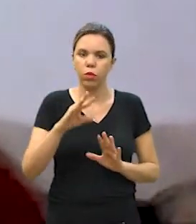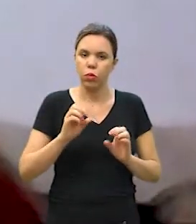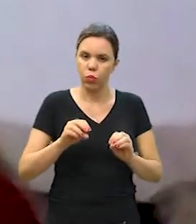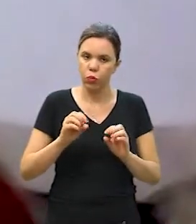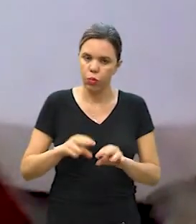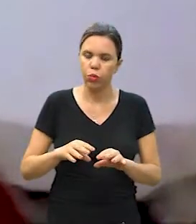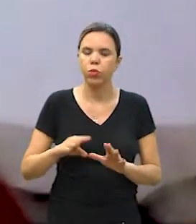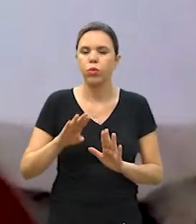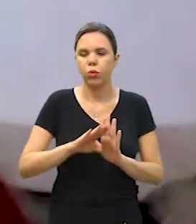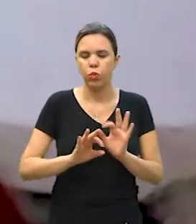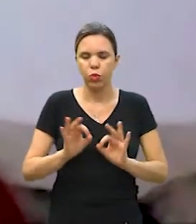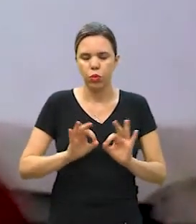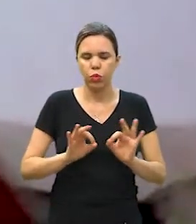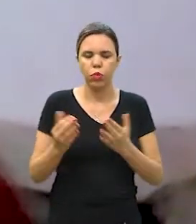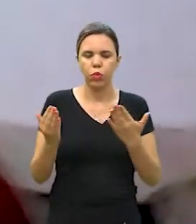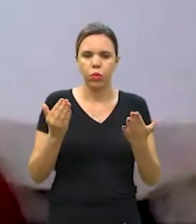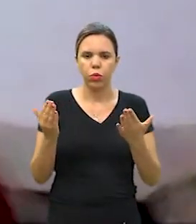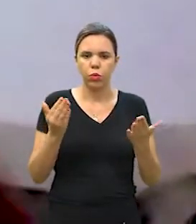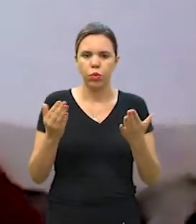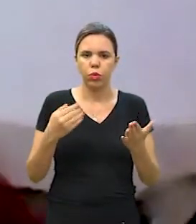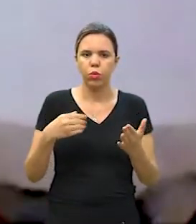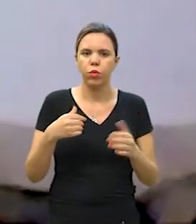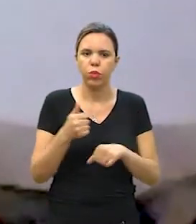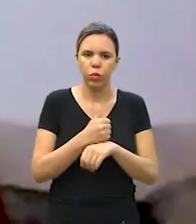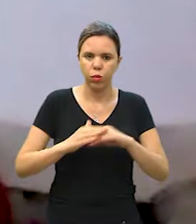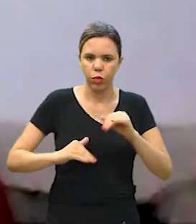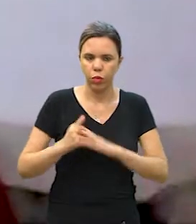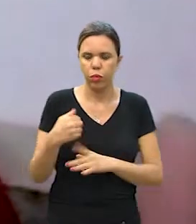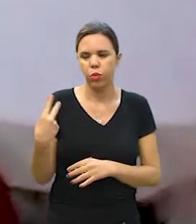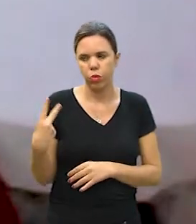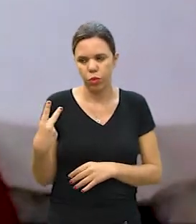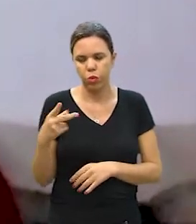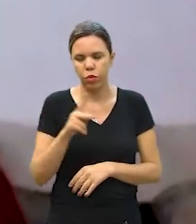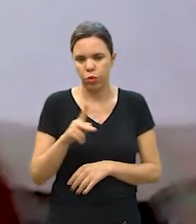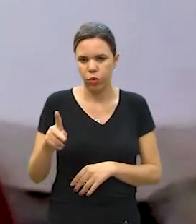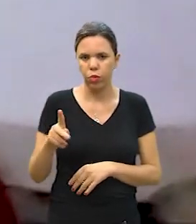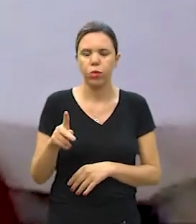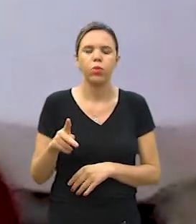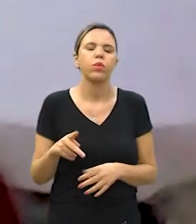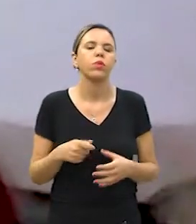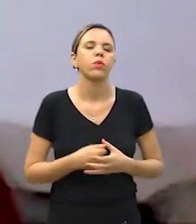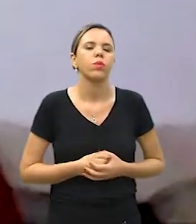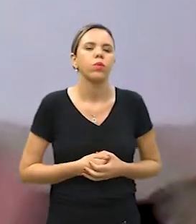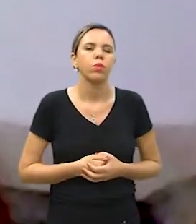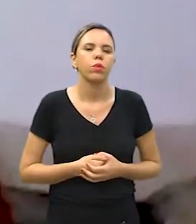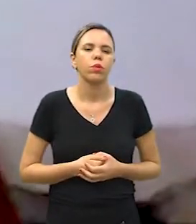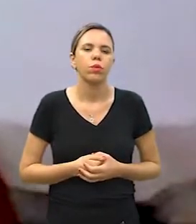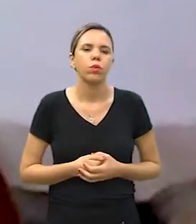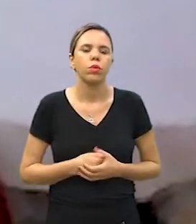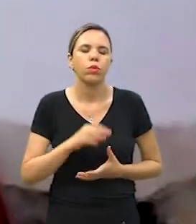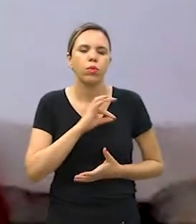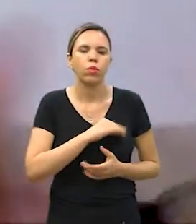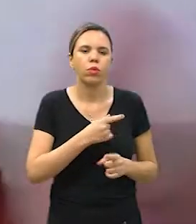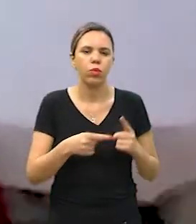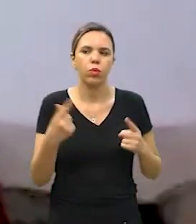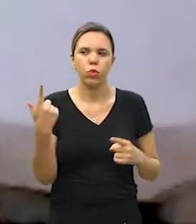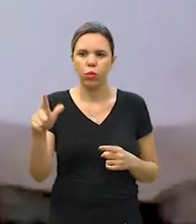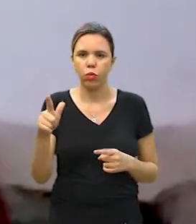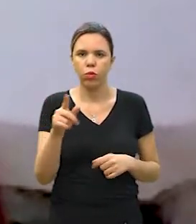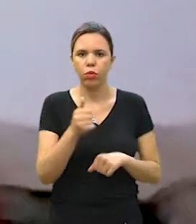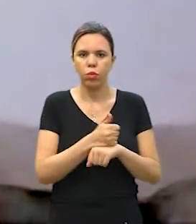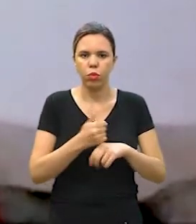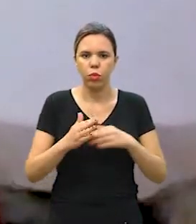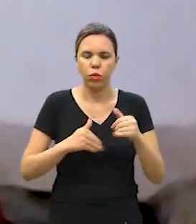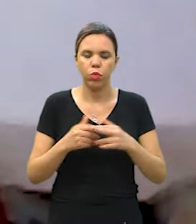de Educação a equiparação da nossa profissão, né, da profissão de professor e professora, com a média salarial das